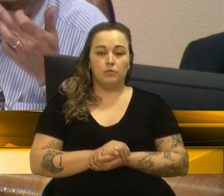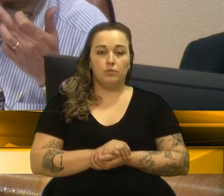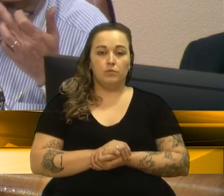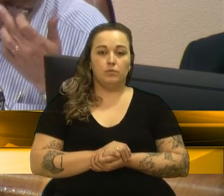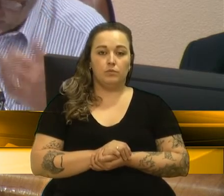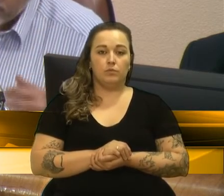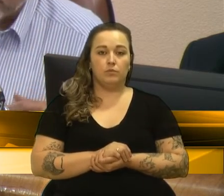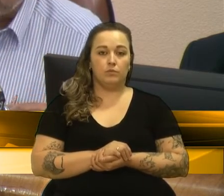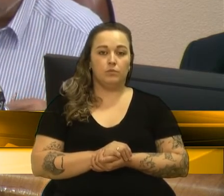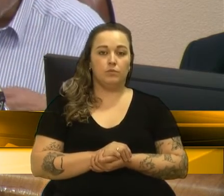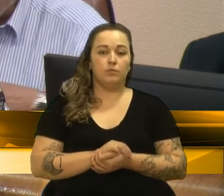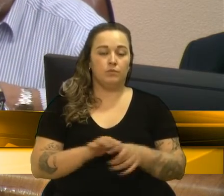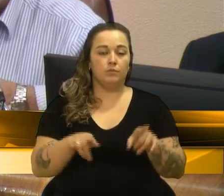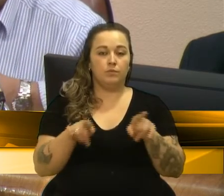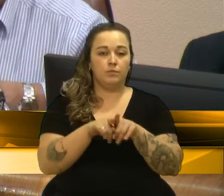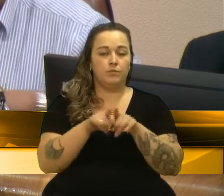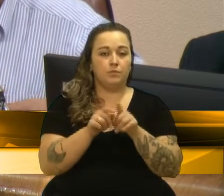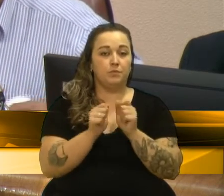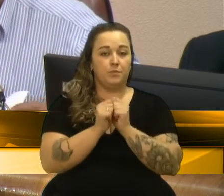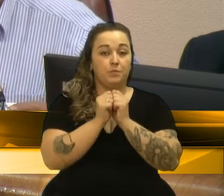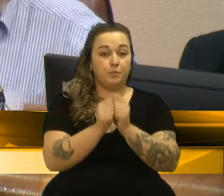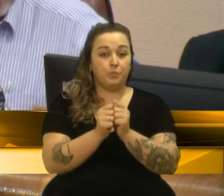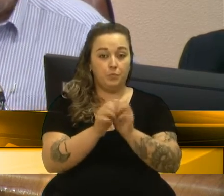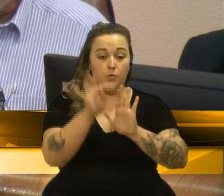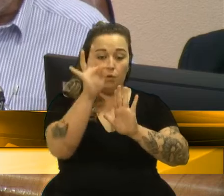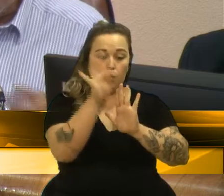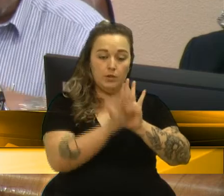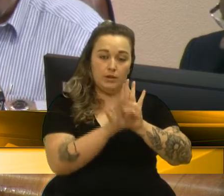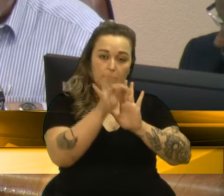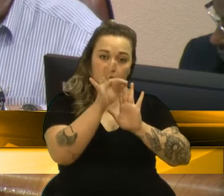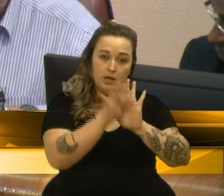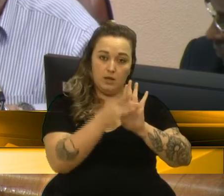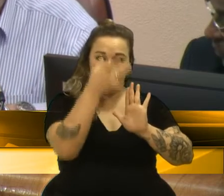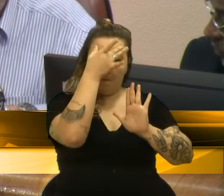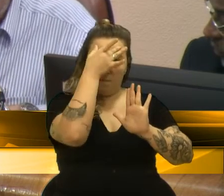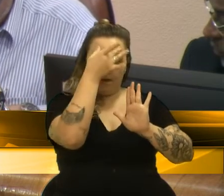Número 10, da conclusão, parecer final.